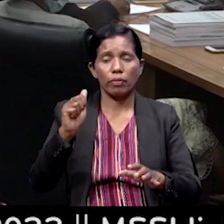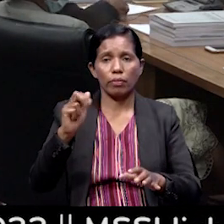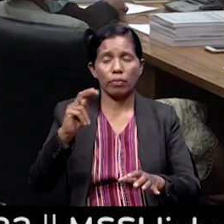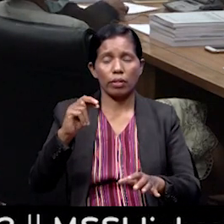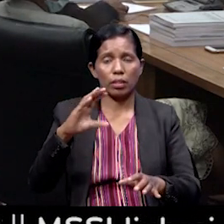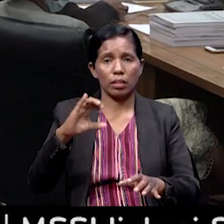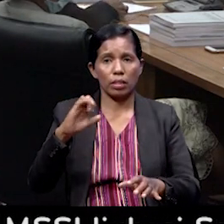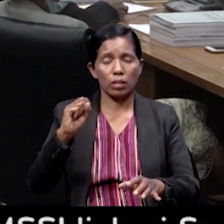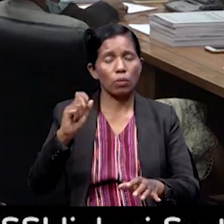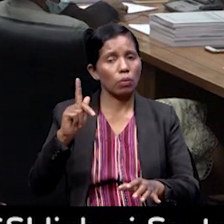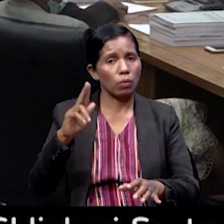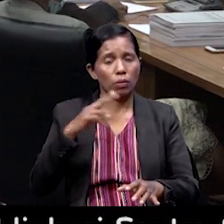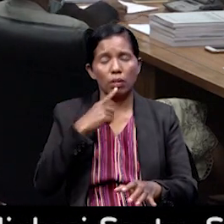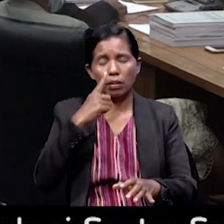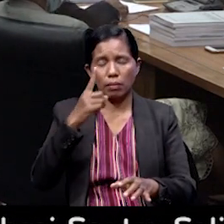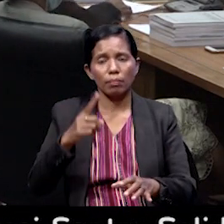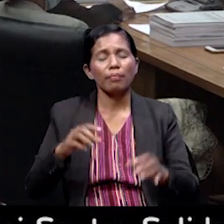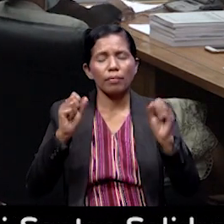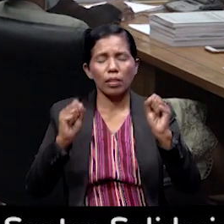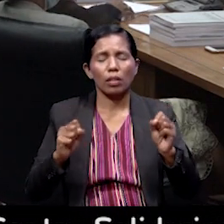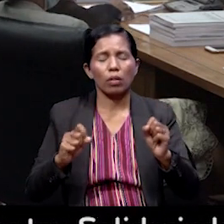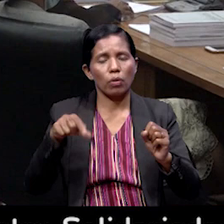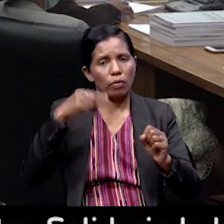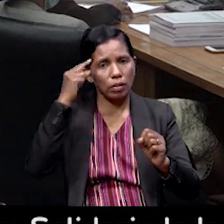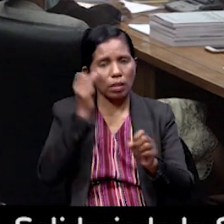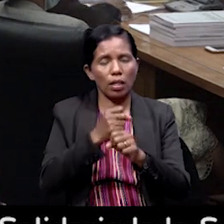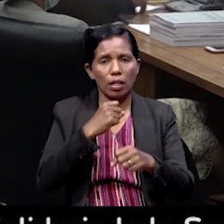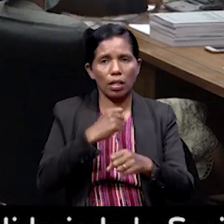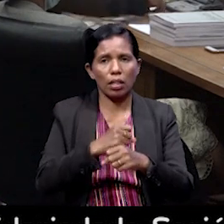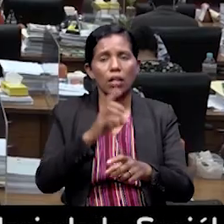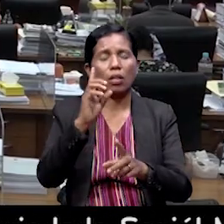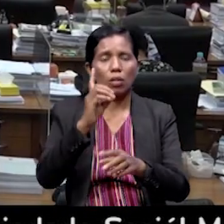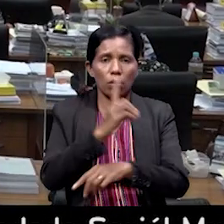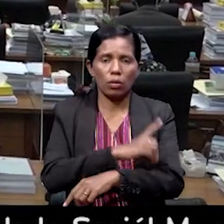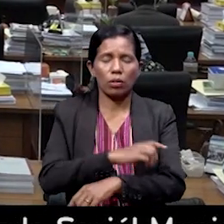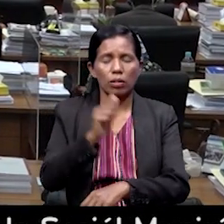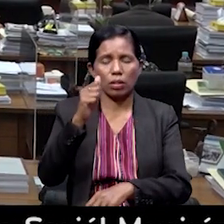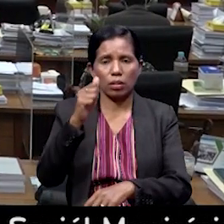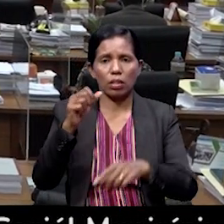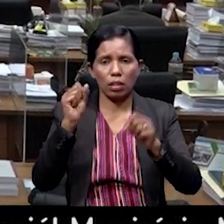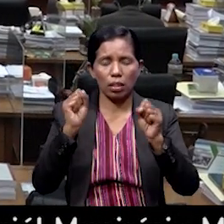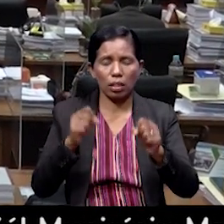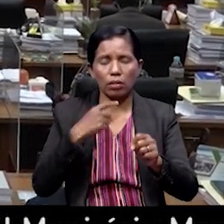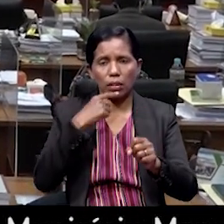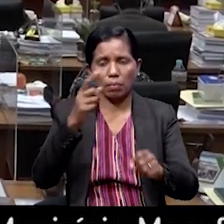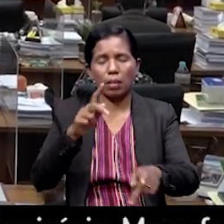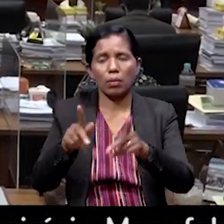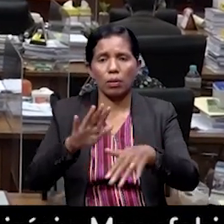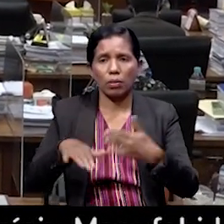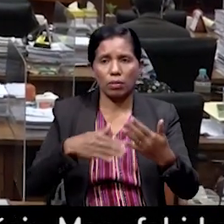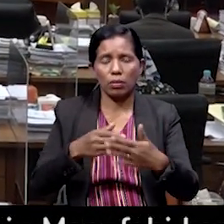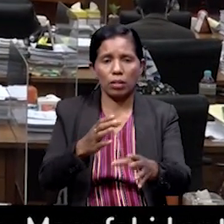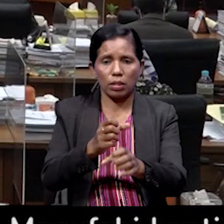clarifica, movimento governante Sira Babase, halaure durante Loron Sanulo, atubele convence população